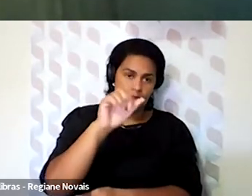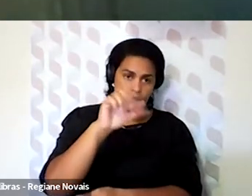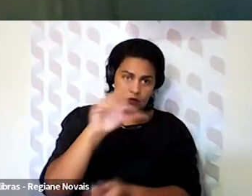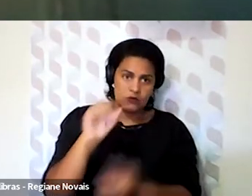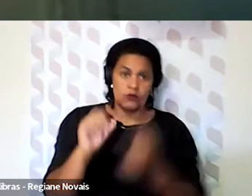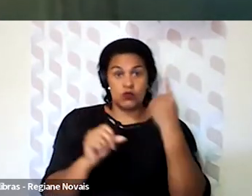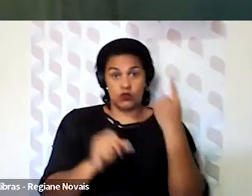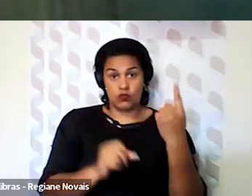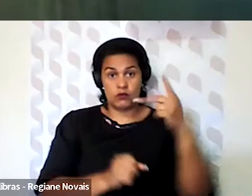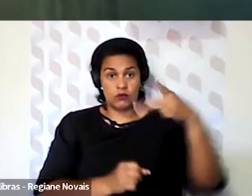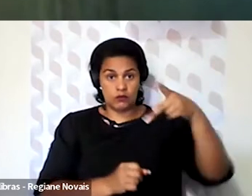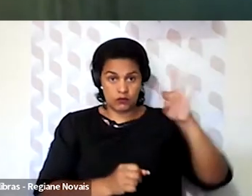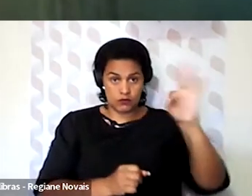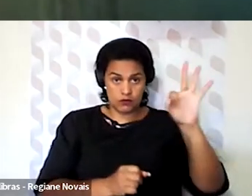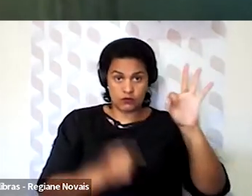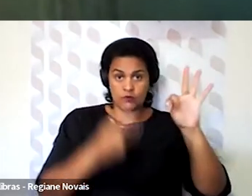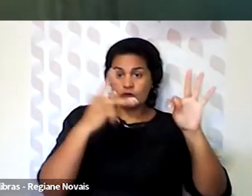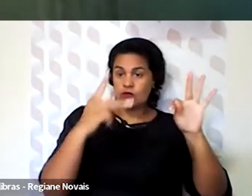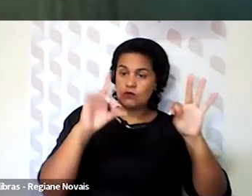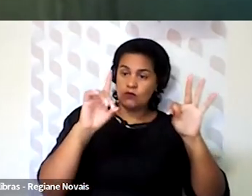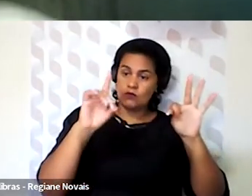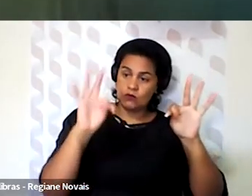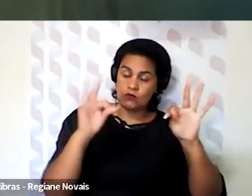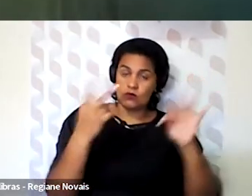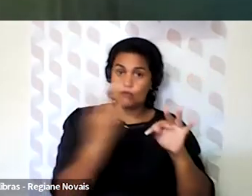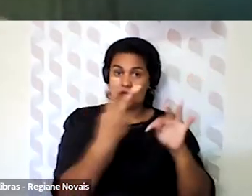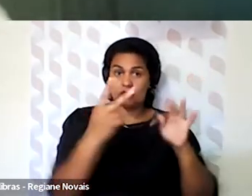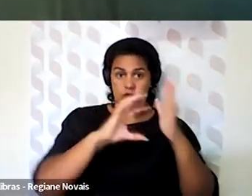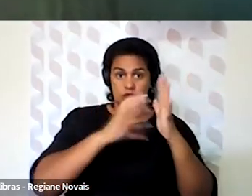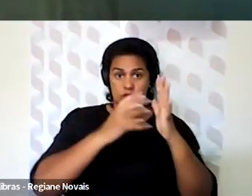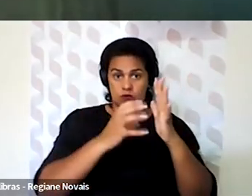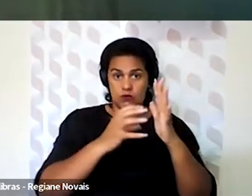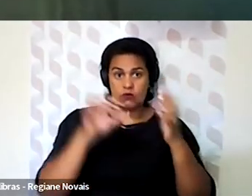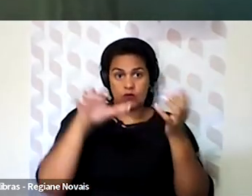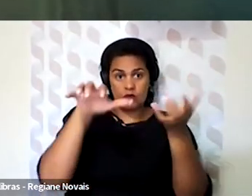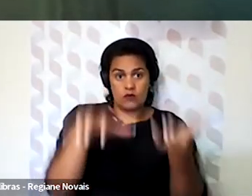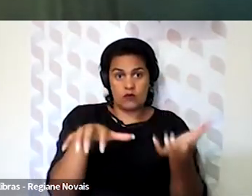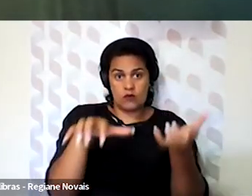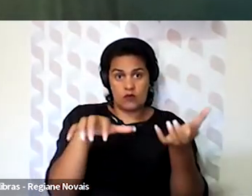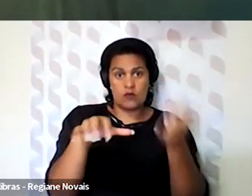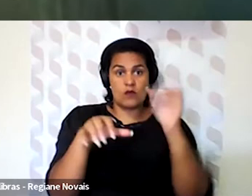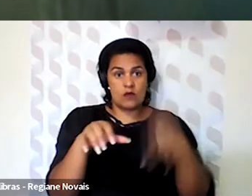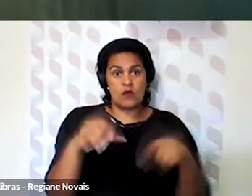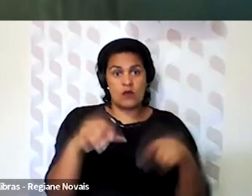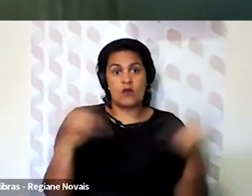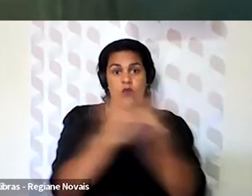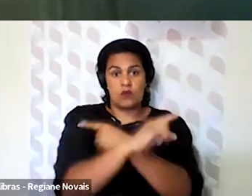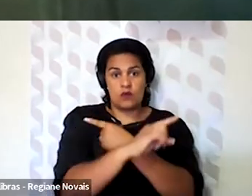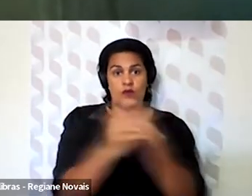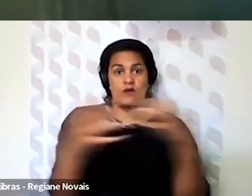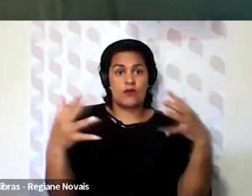e outro do PDT. Então, a gente percebe que essa bancada evangélica, que já era contraditória, tem a sua